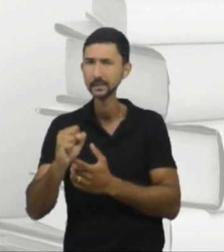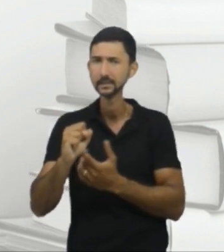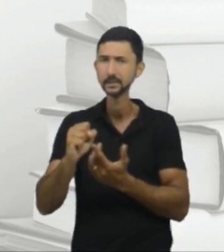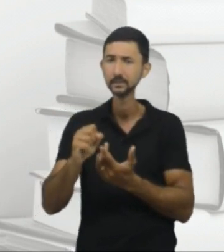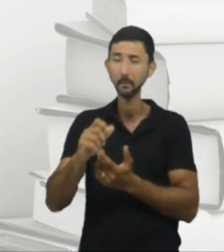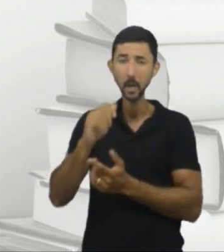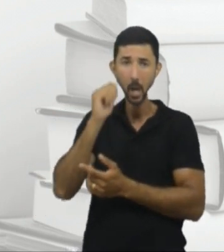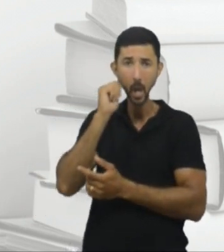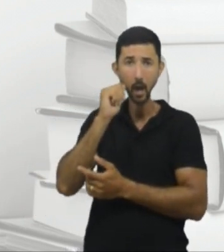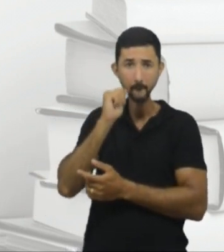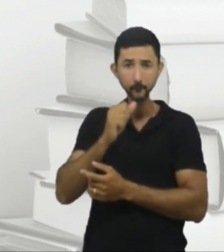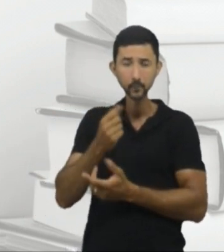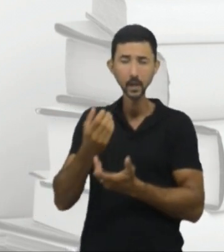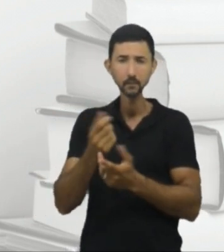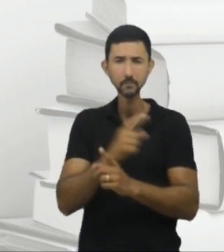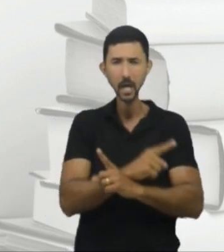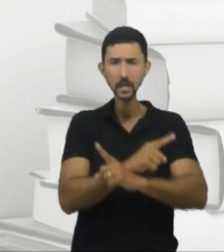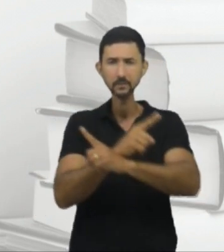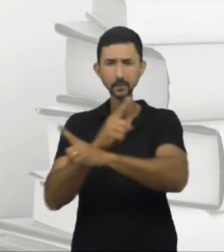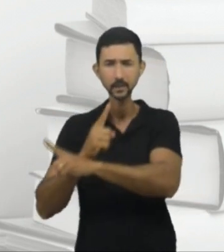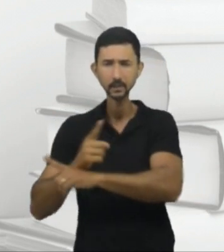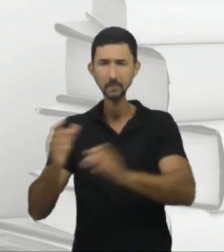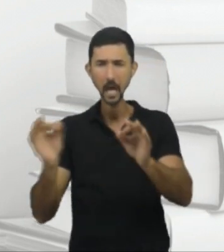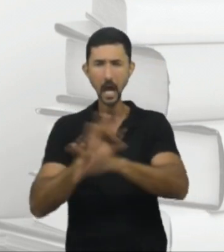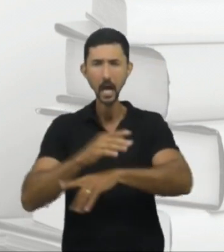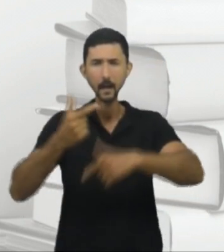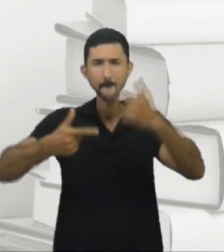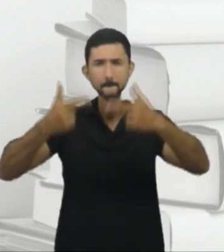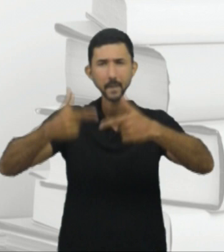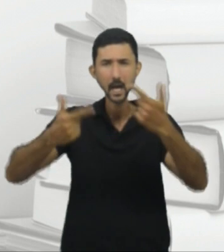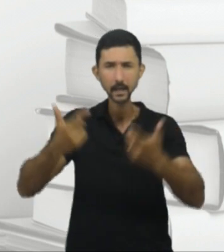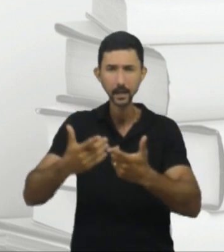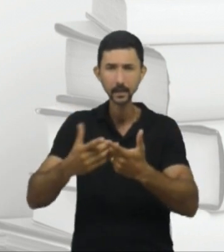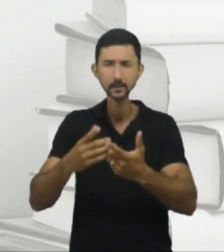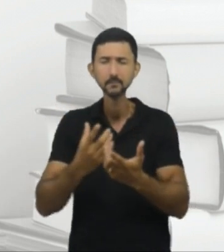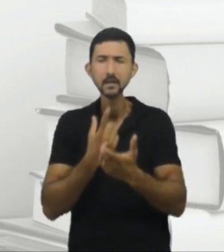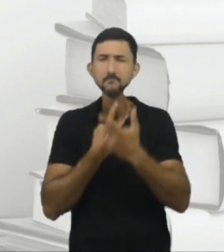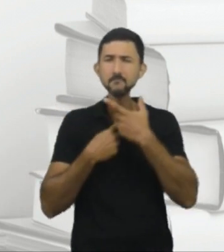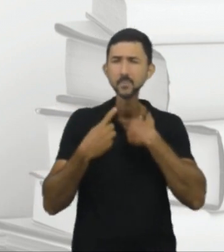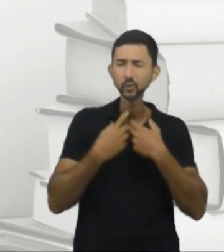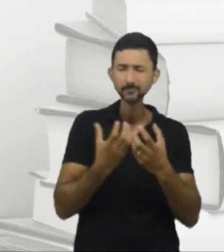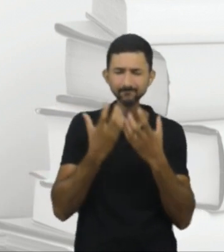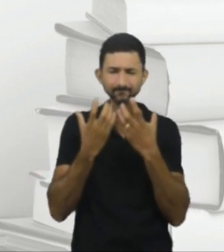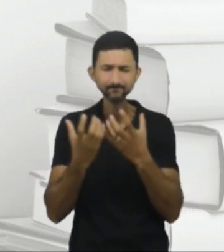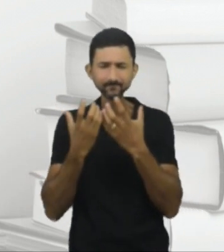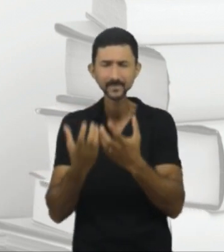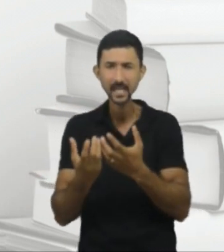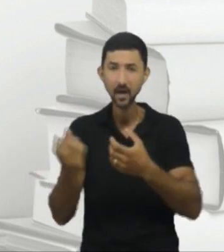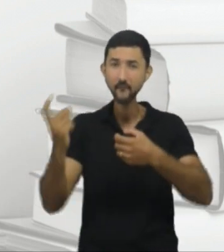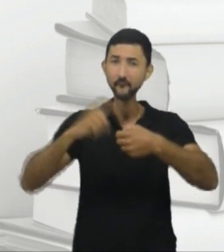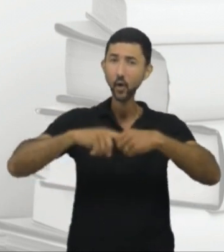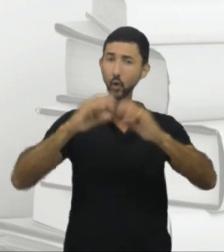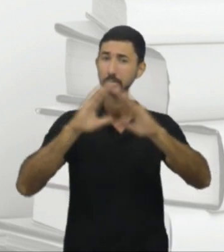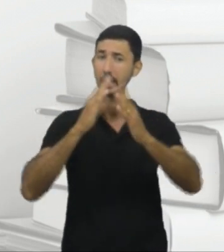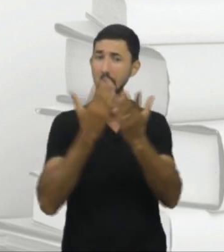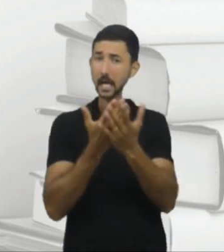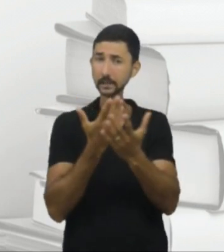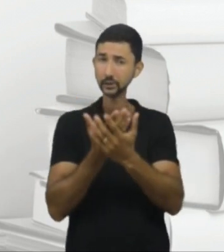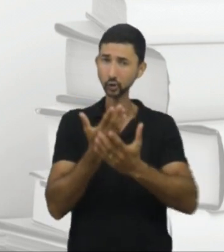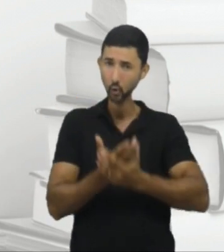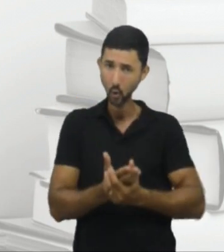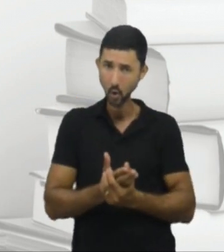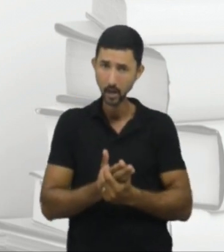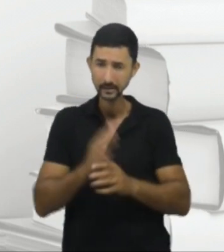Anne também fala da sua esperança pelo fim da guerra e seu maior desejo, que é voltar à escola.